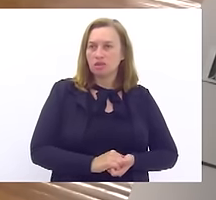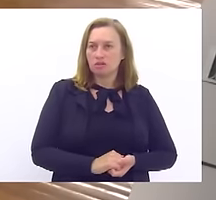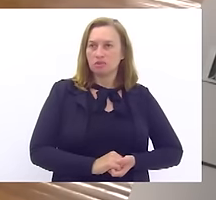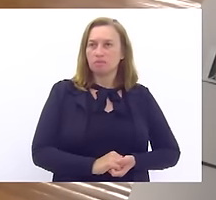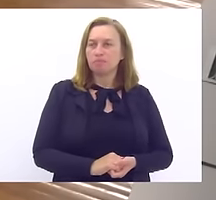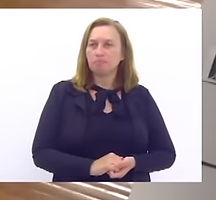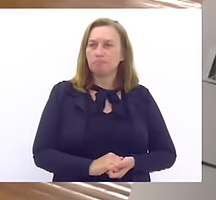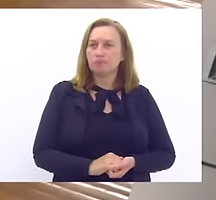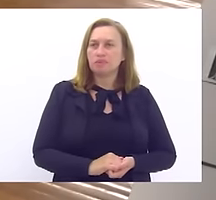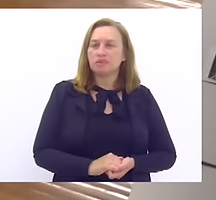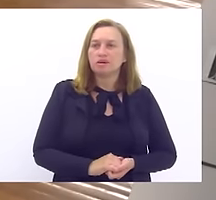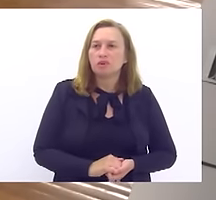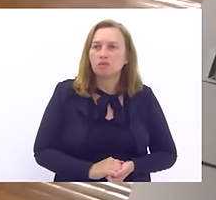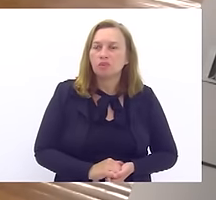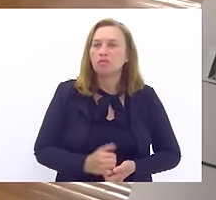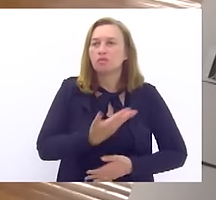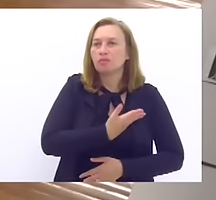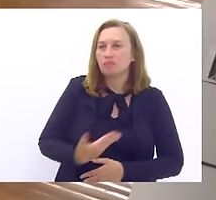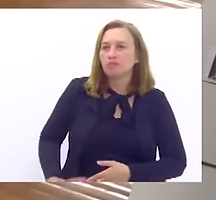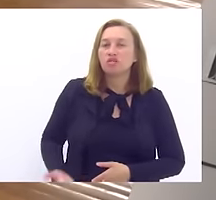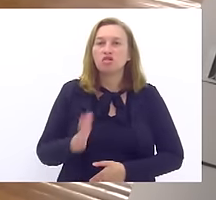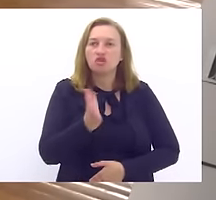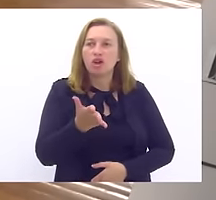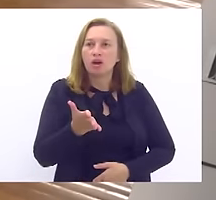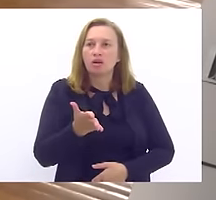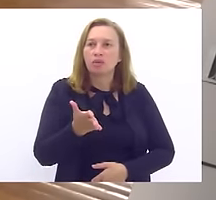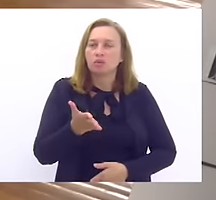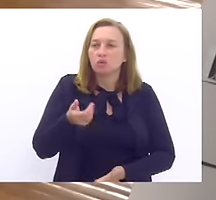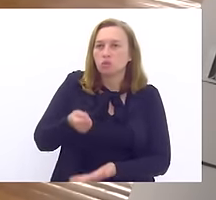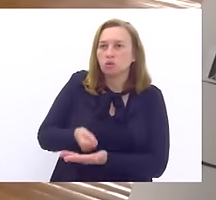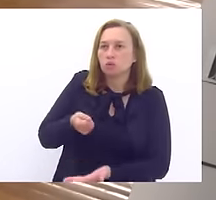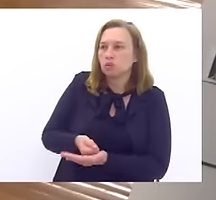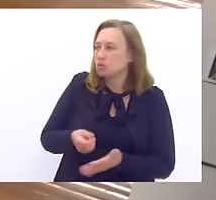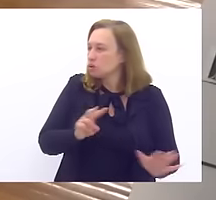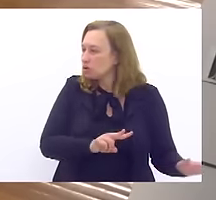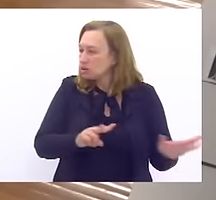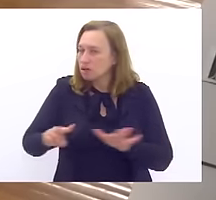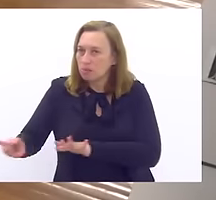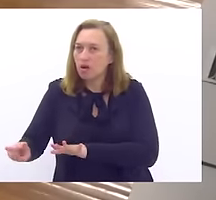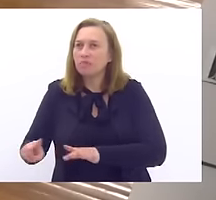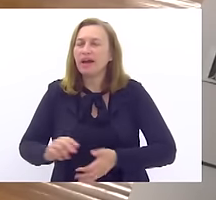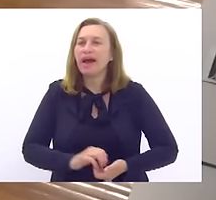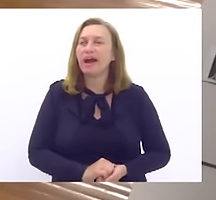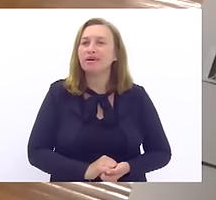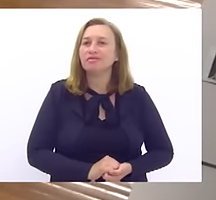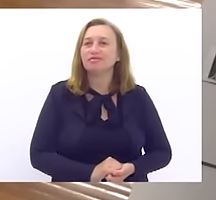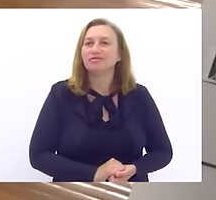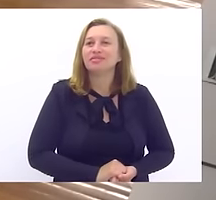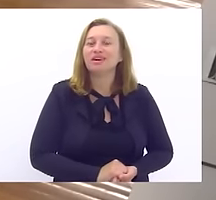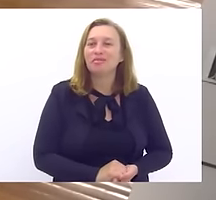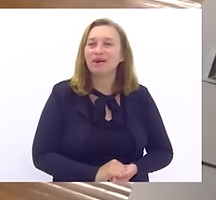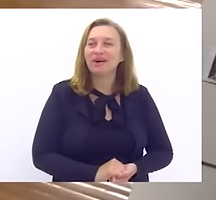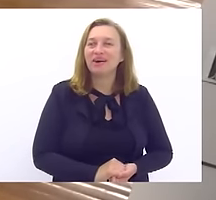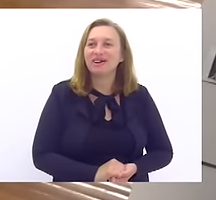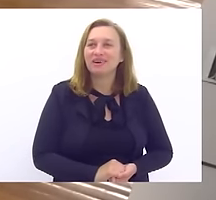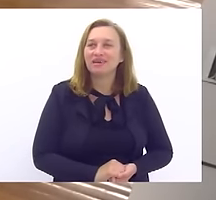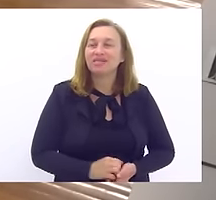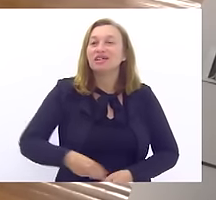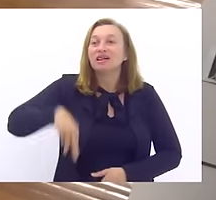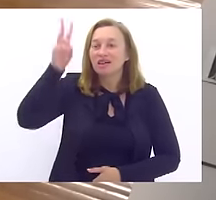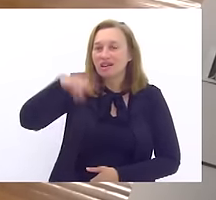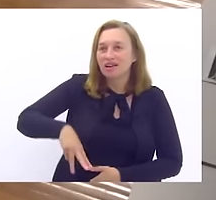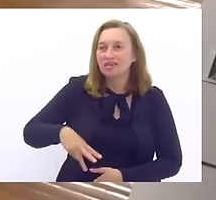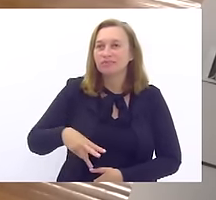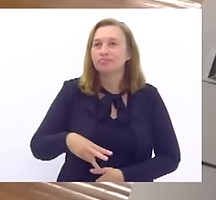e vai ser em tempo recorde porque o governador já determinou que essa semana seja entregue o estatuto das blitz e quem tava